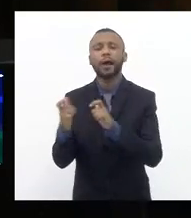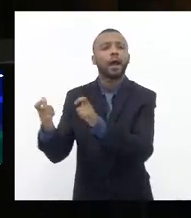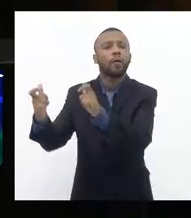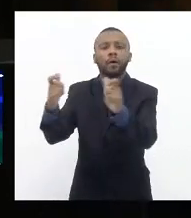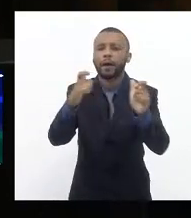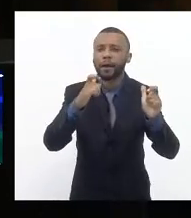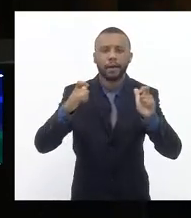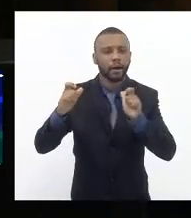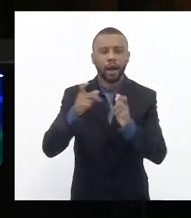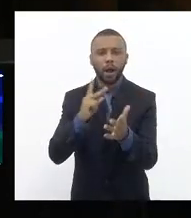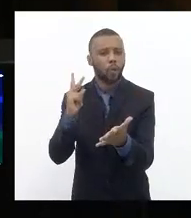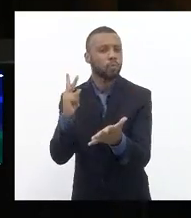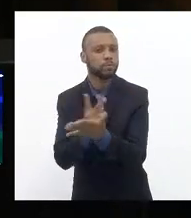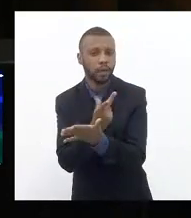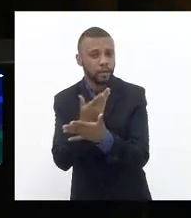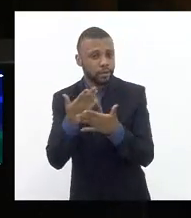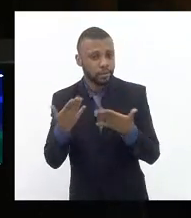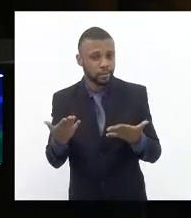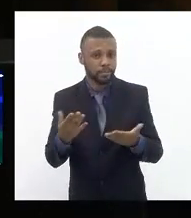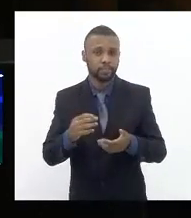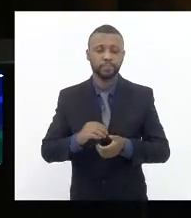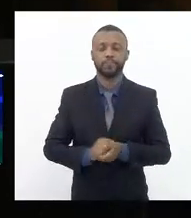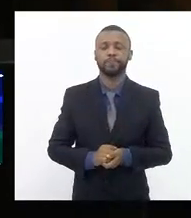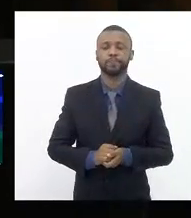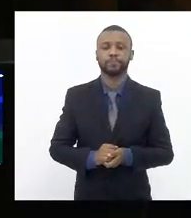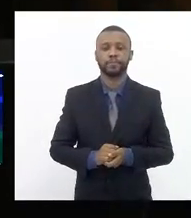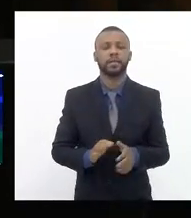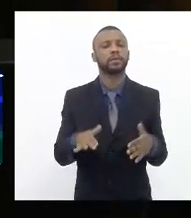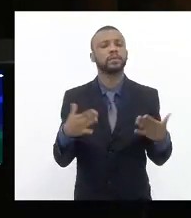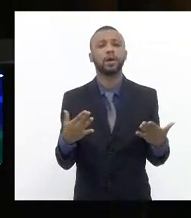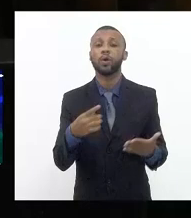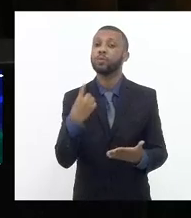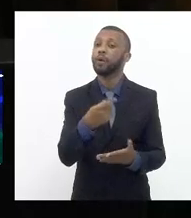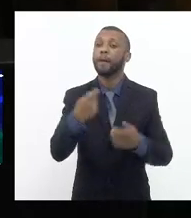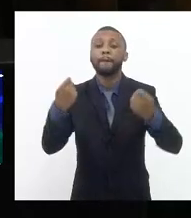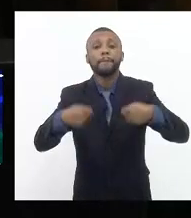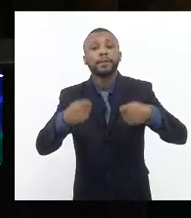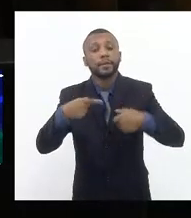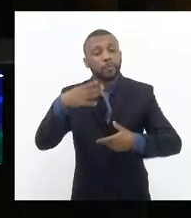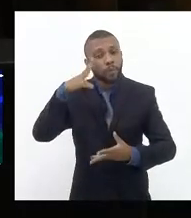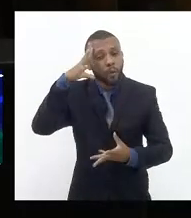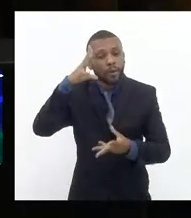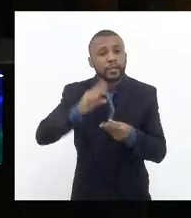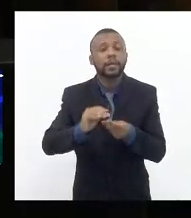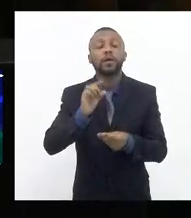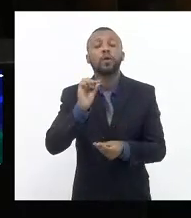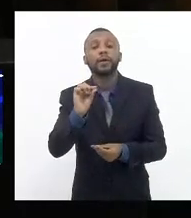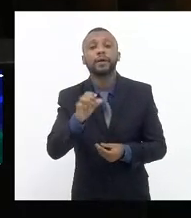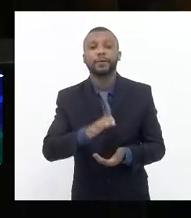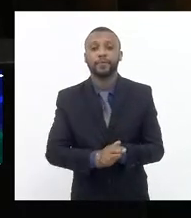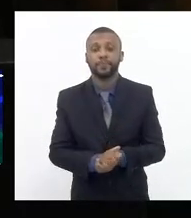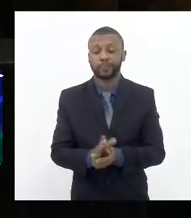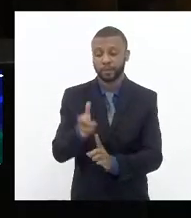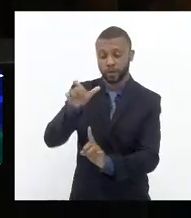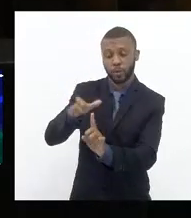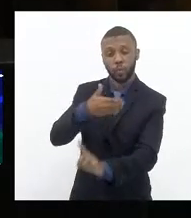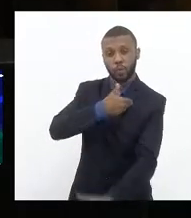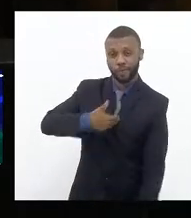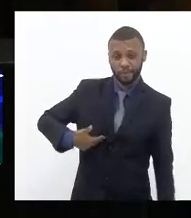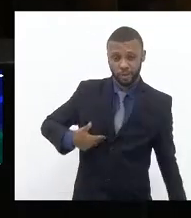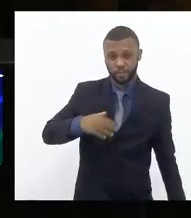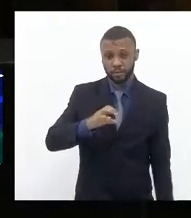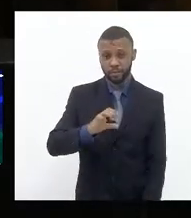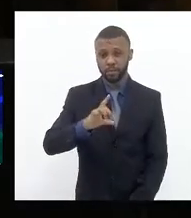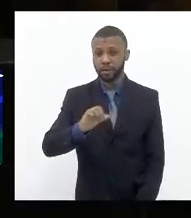Bom, e aí é preciso entender, deputada Marta Rocha, que o governador Cláudio Castro está se